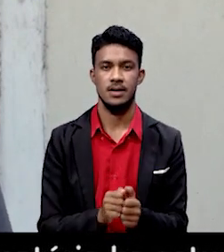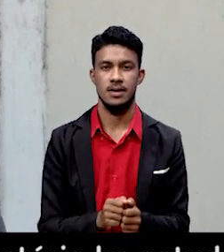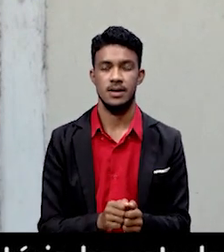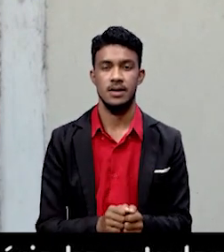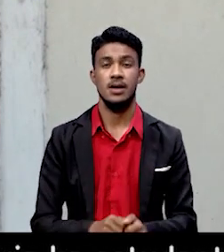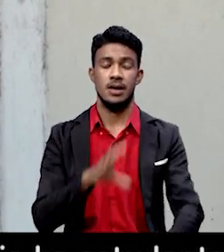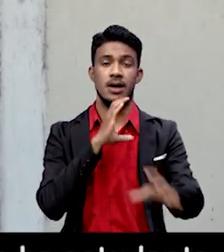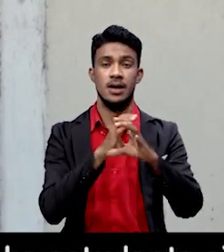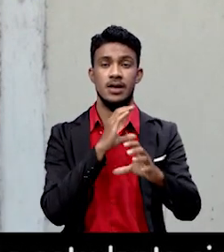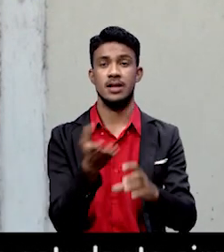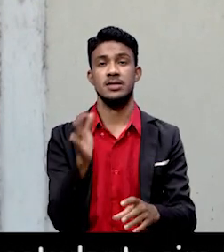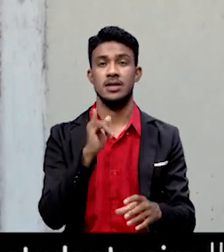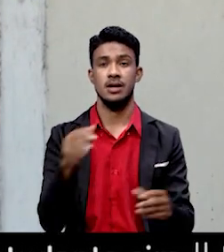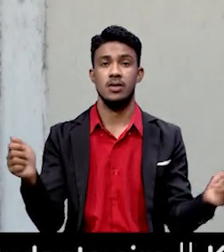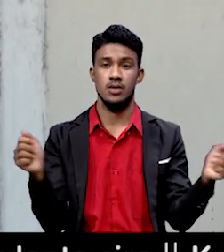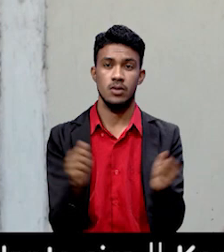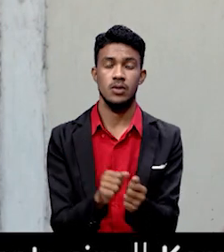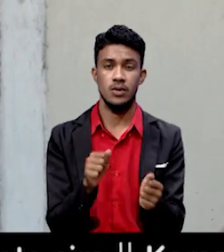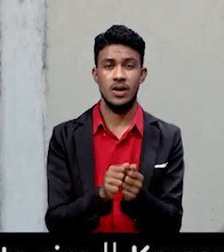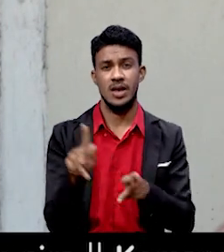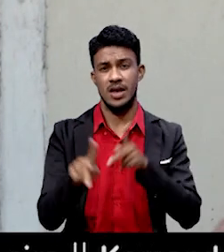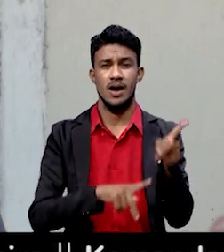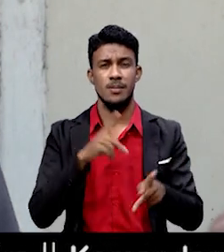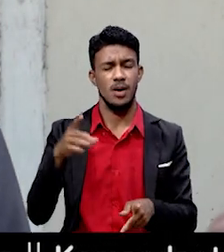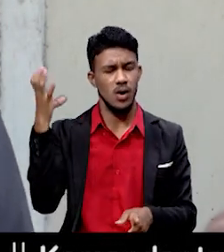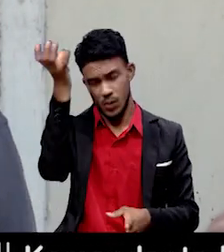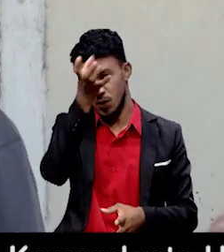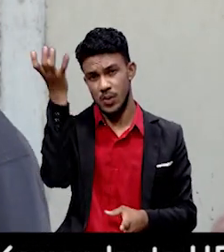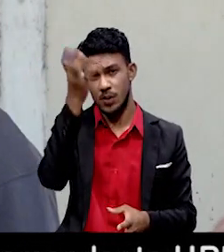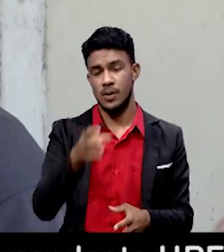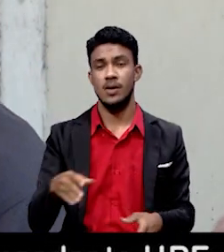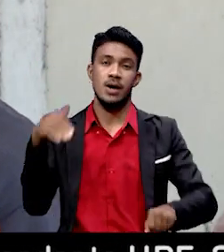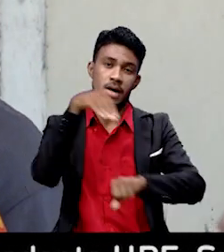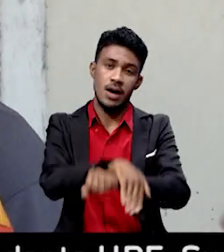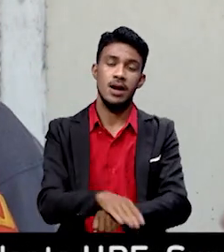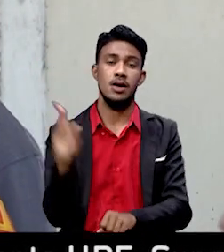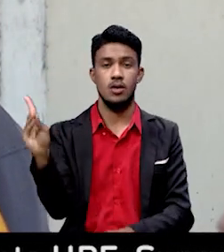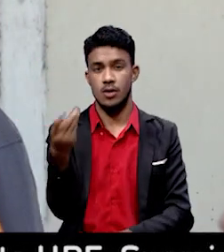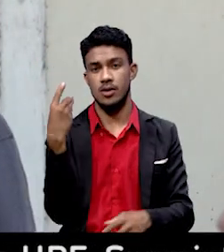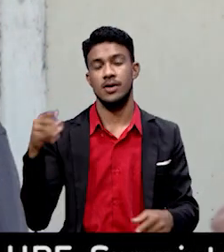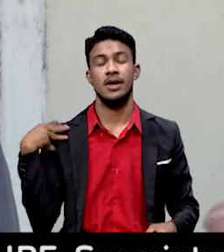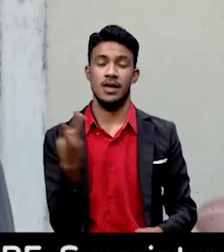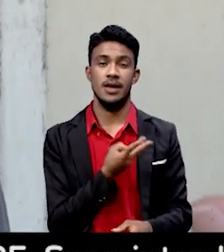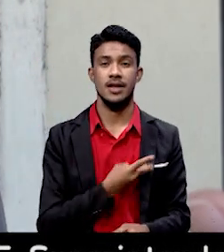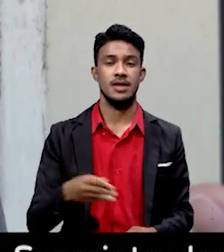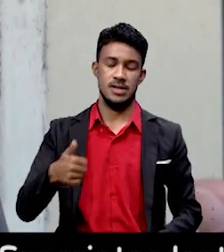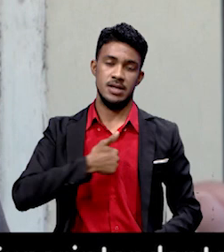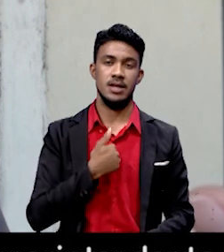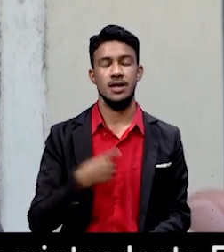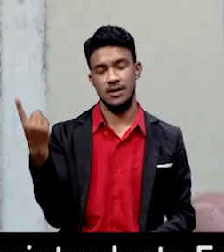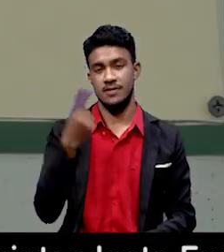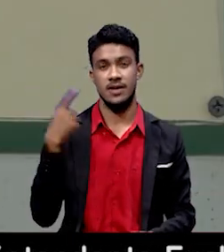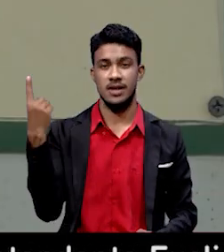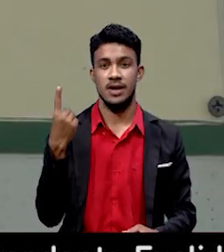Kareta sir ho school tururua you ite sendi anesan kalan loron mos di laran ite sendi anesan raya tuna ven